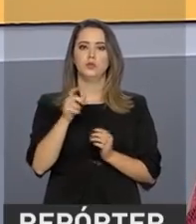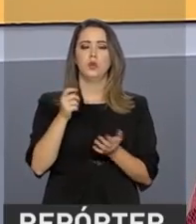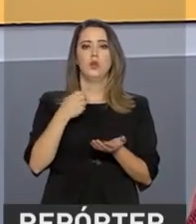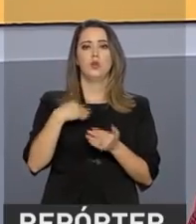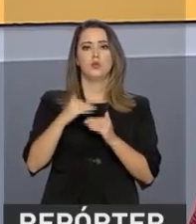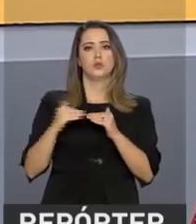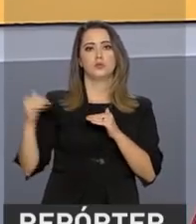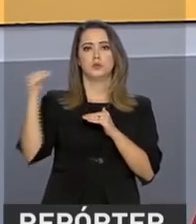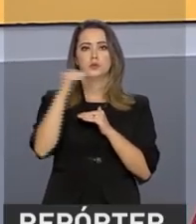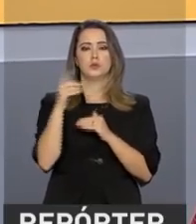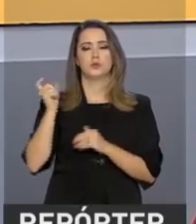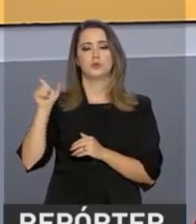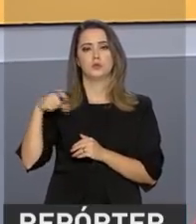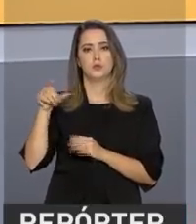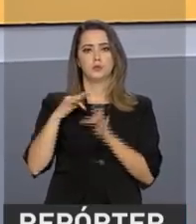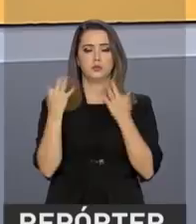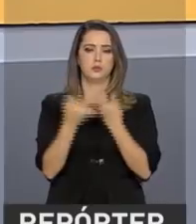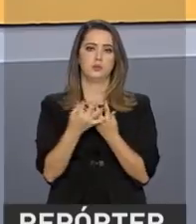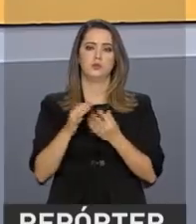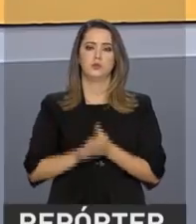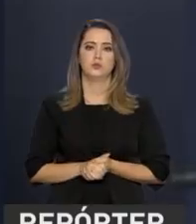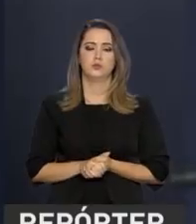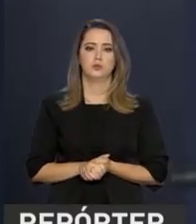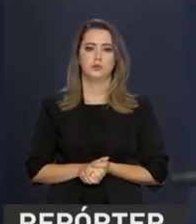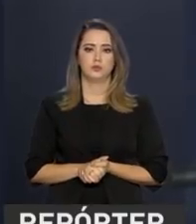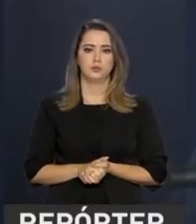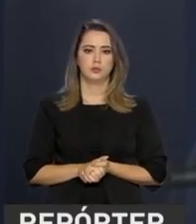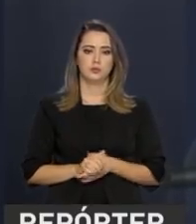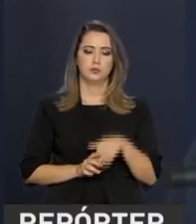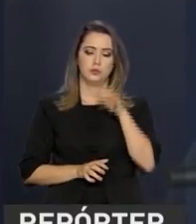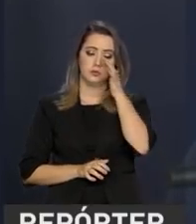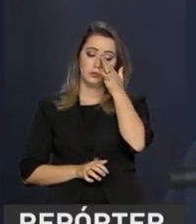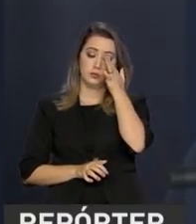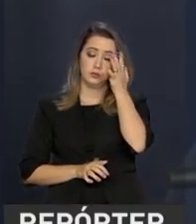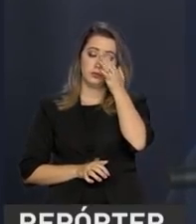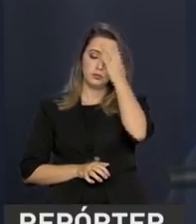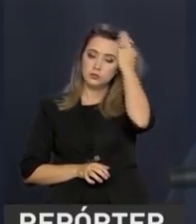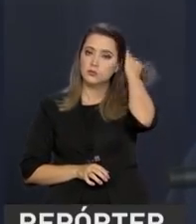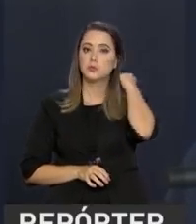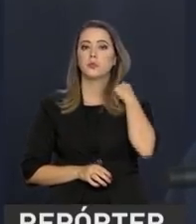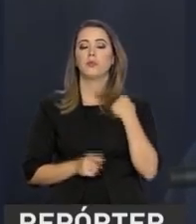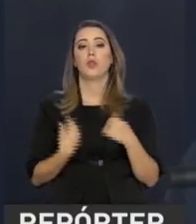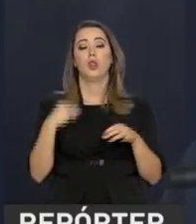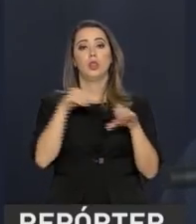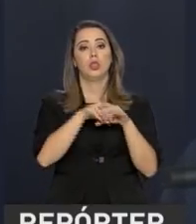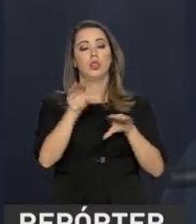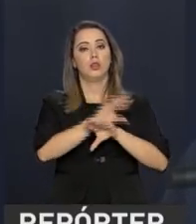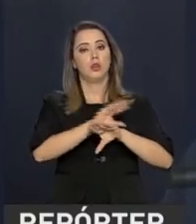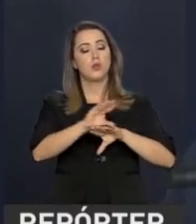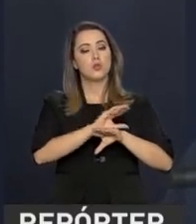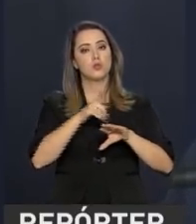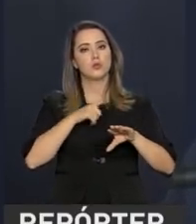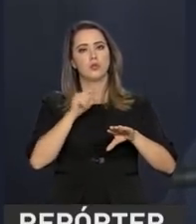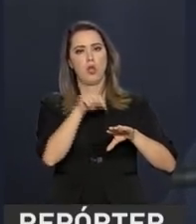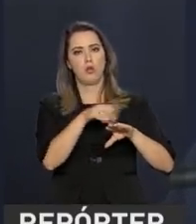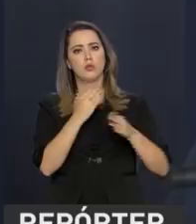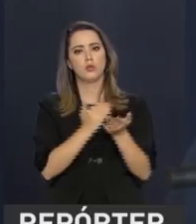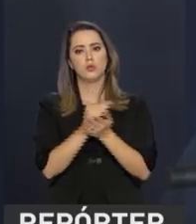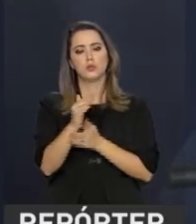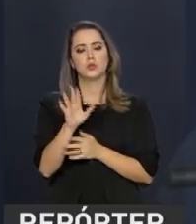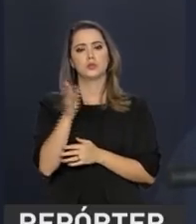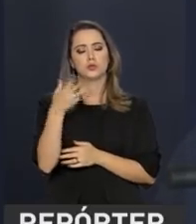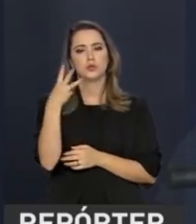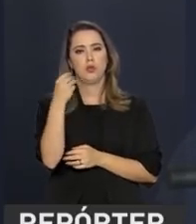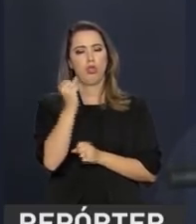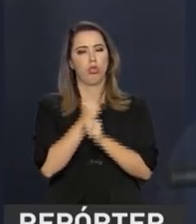o reajuste no programa Bolsa Família. A nossa Constituição, por isso que ela está vigente há 30